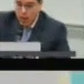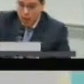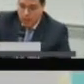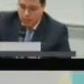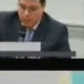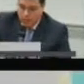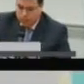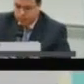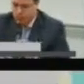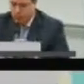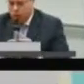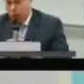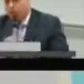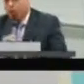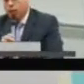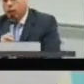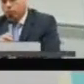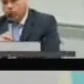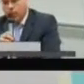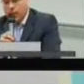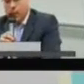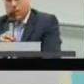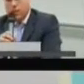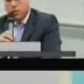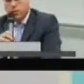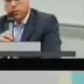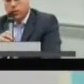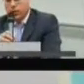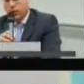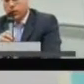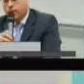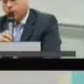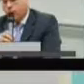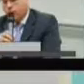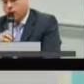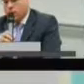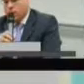ele estaria cumprindo com o que diz a portaria ministerial. Mas não dá